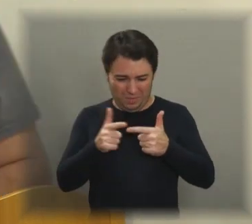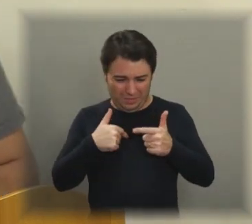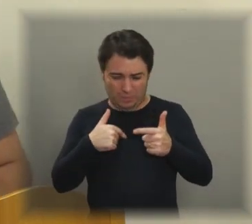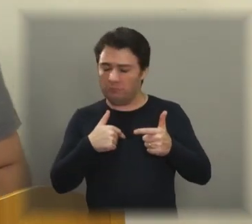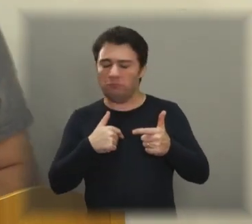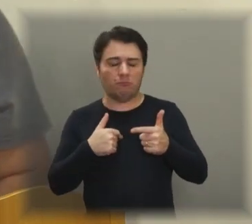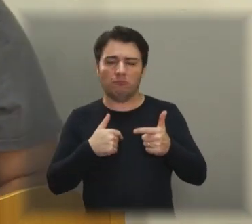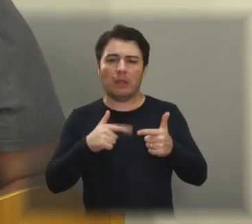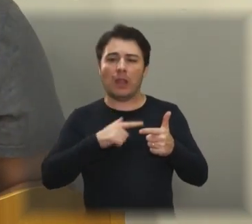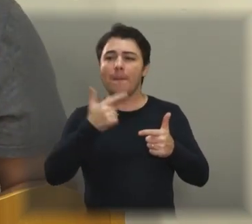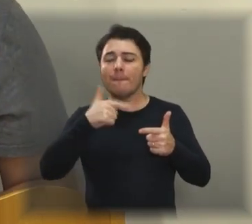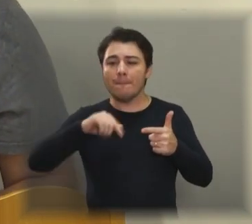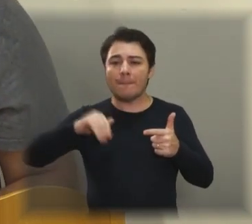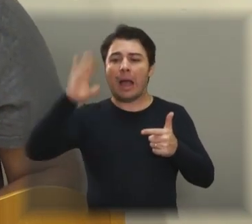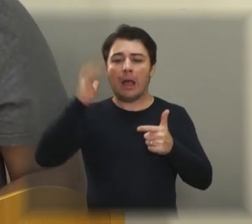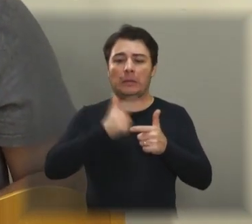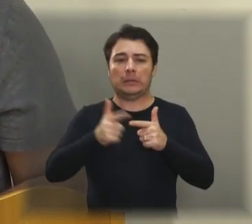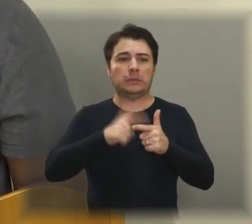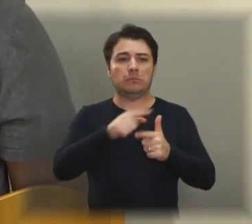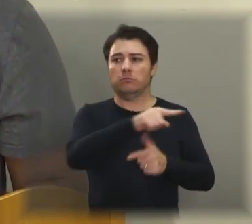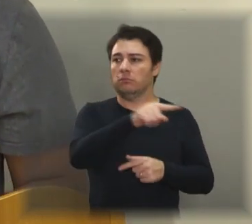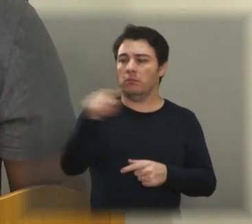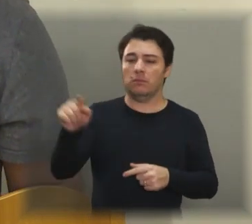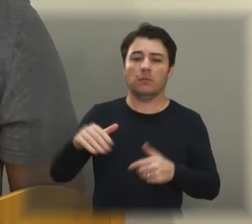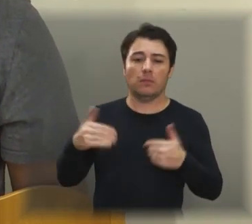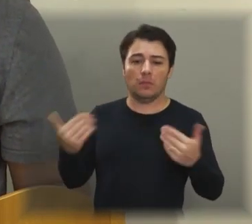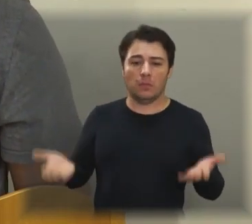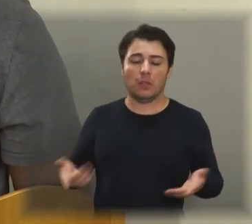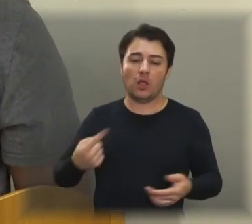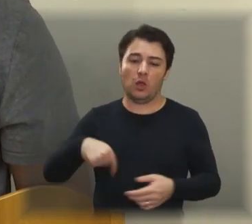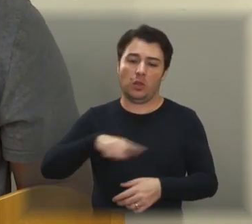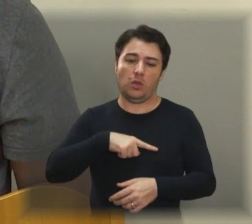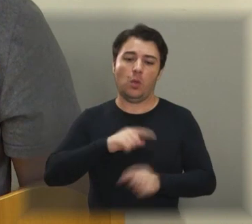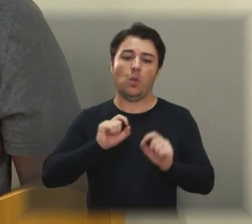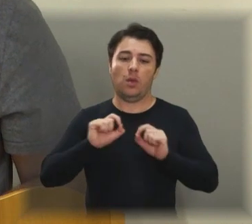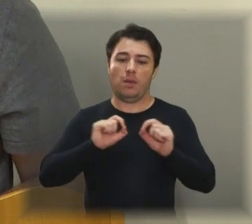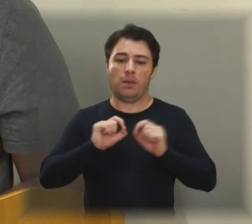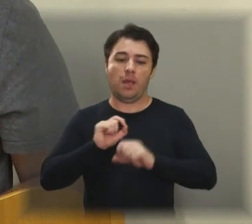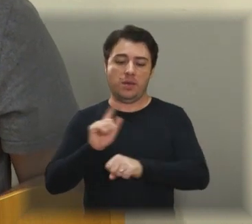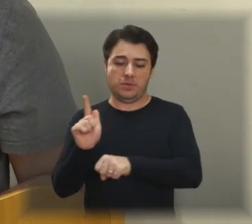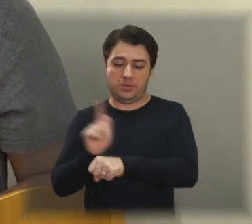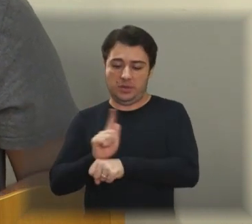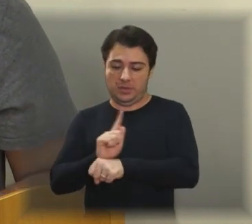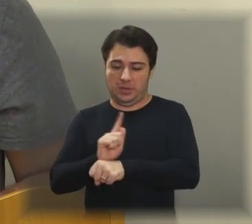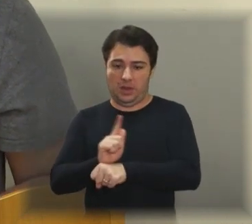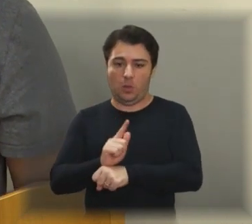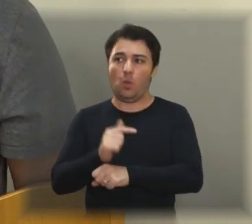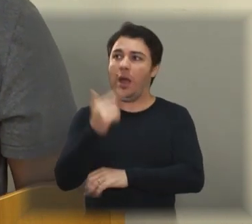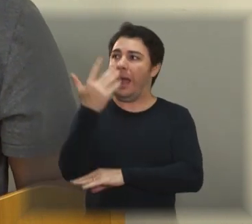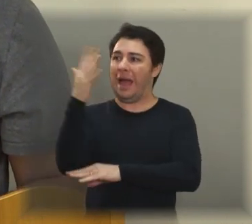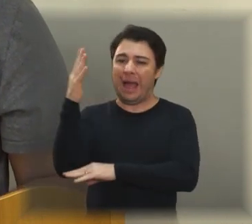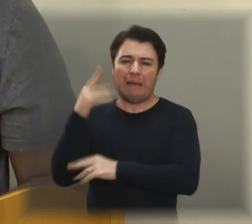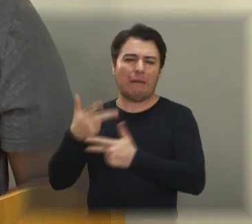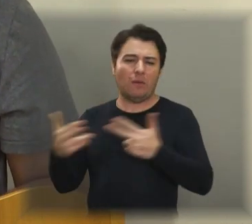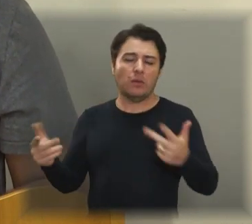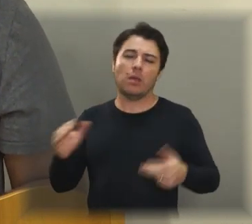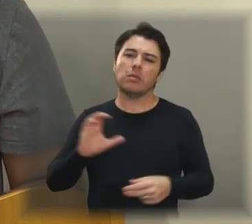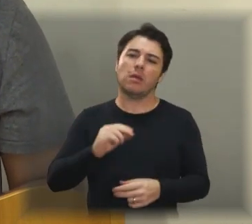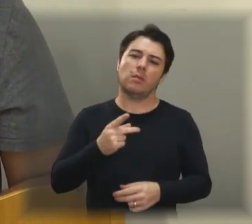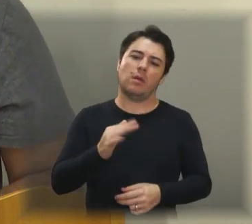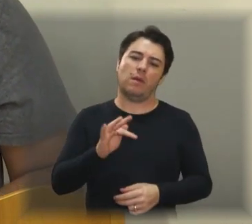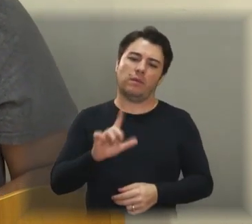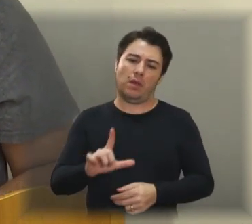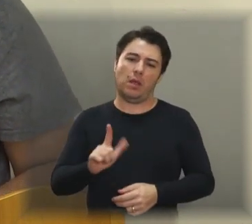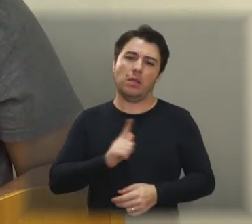é bem assim tá então por que que eu tô falando isso porque quando a gente está falando de gestão de árvore arborização urbana A CPFL é